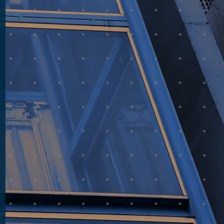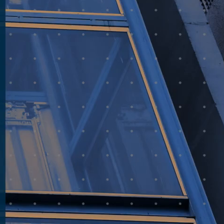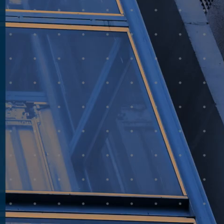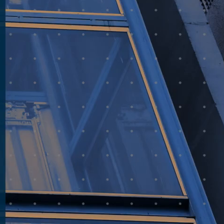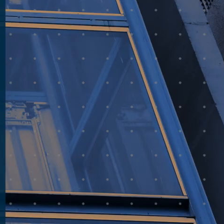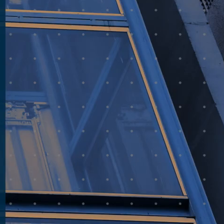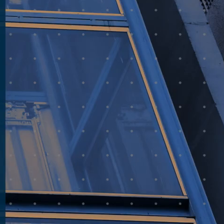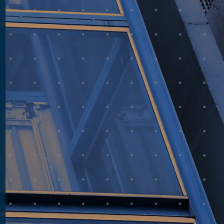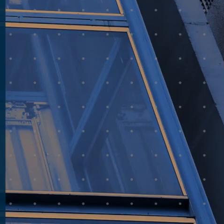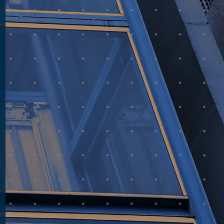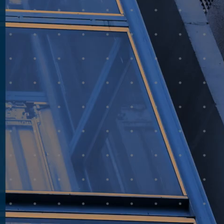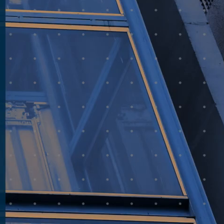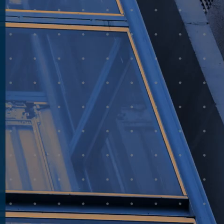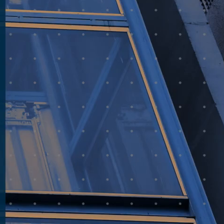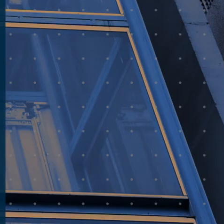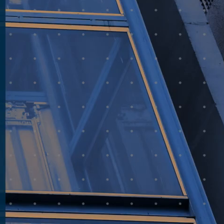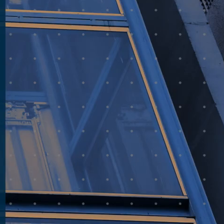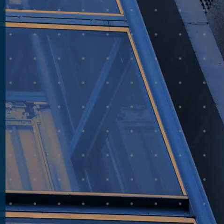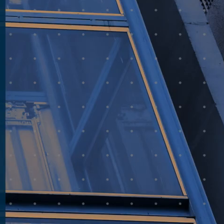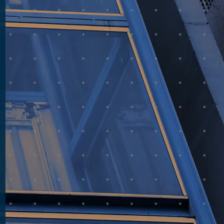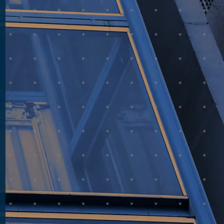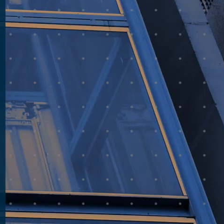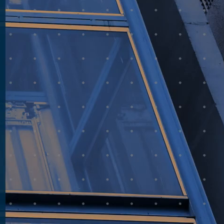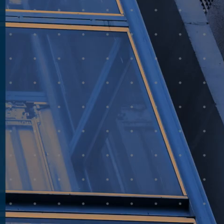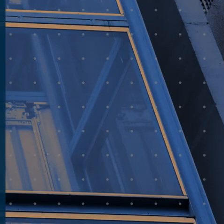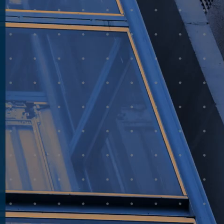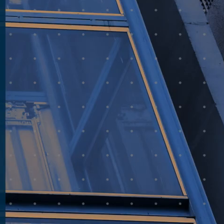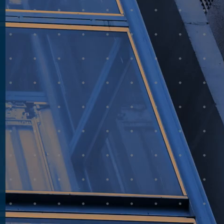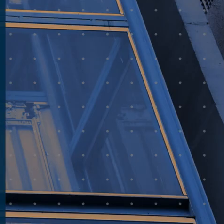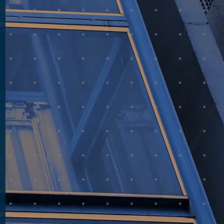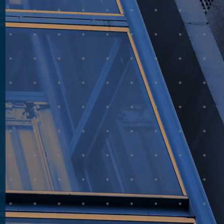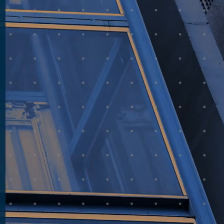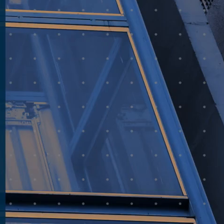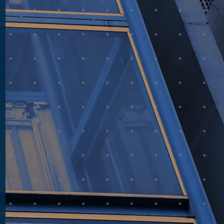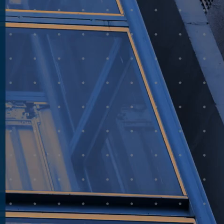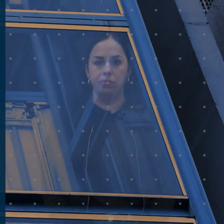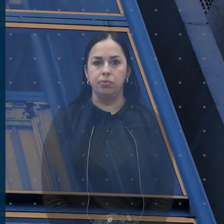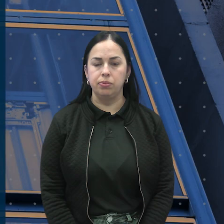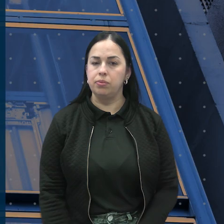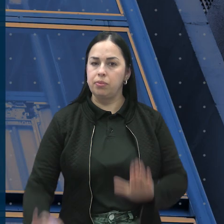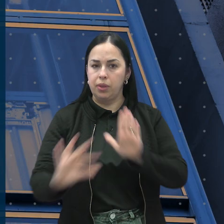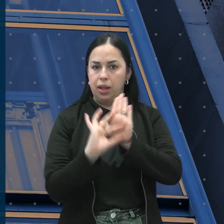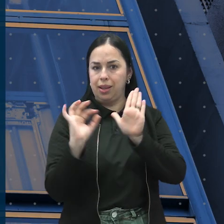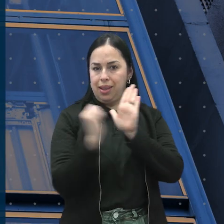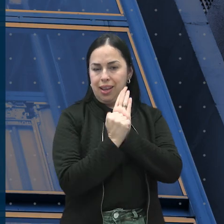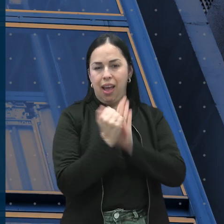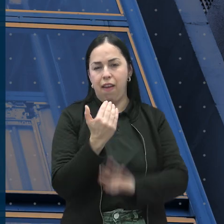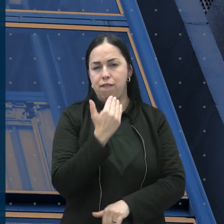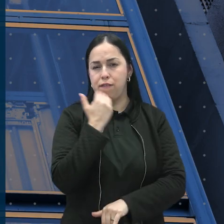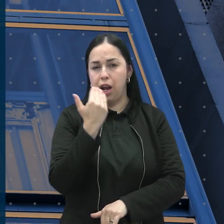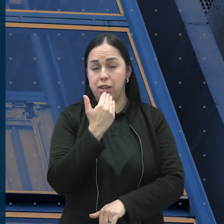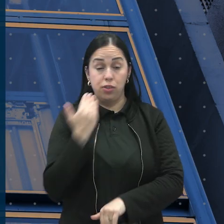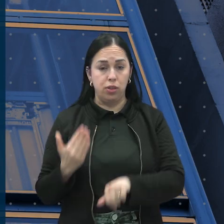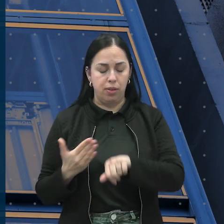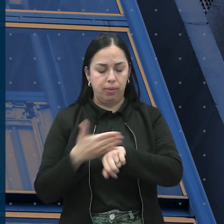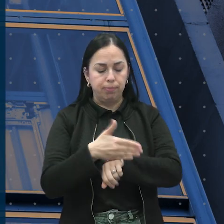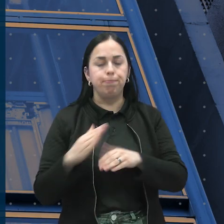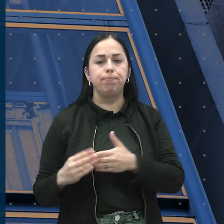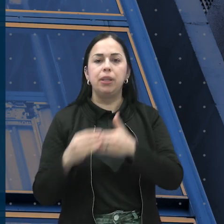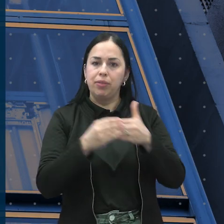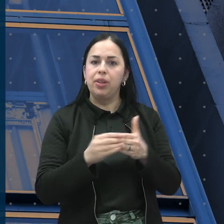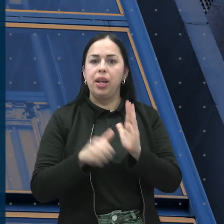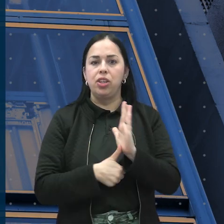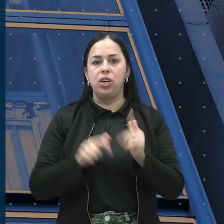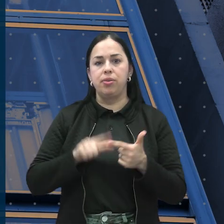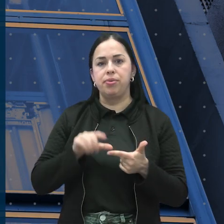com deficiência no cargo de operador de teleatendimento ativo e porteiro. Para se candidatar é fácil, é só comparecer ao